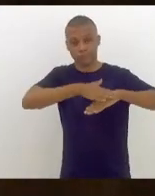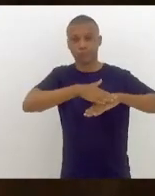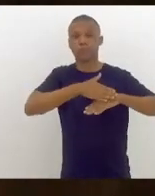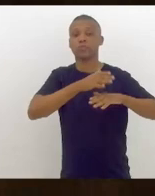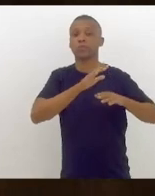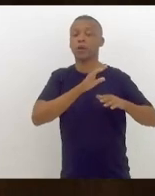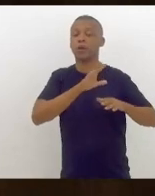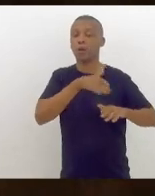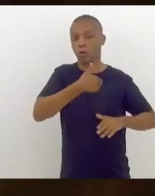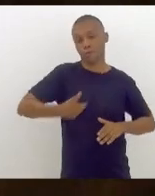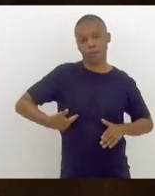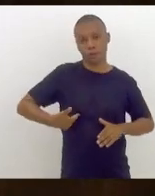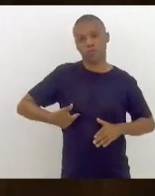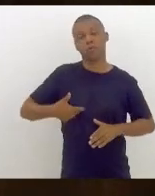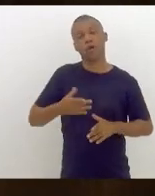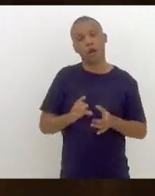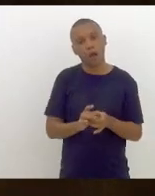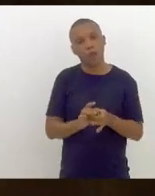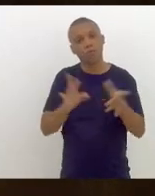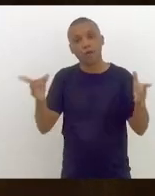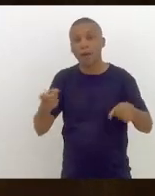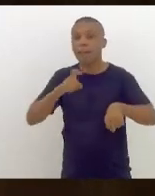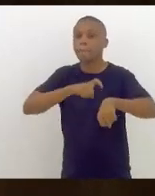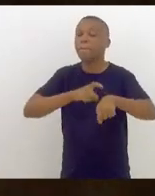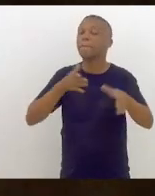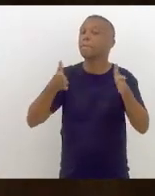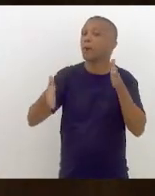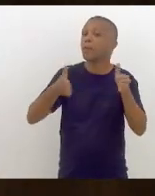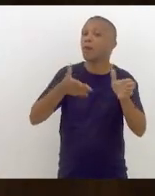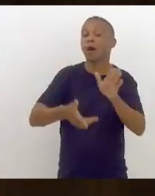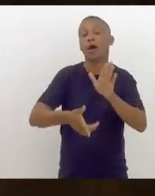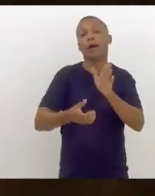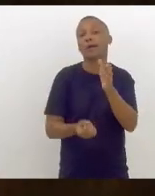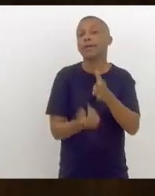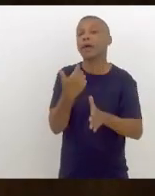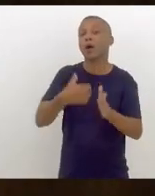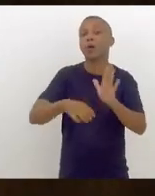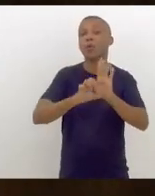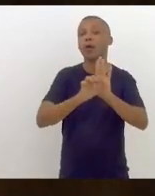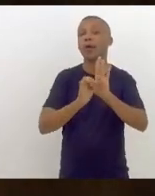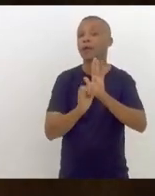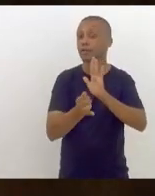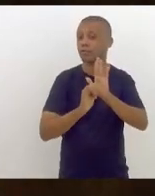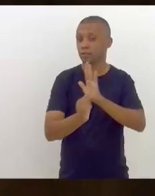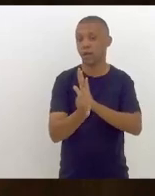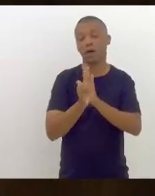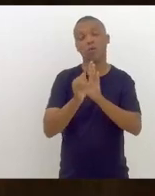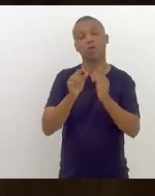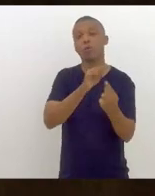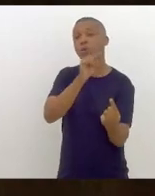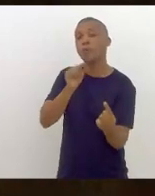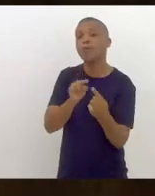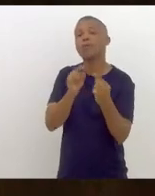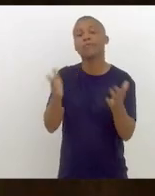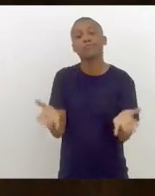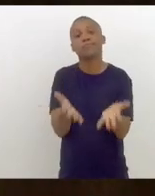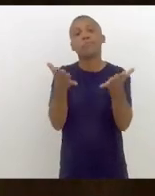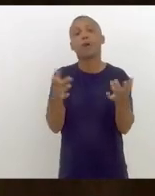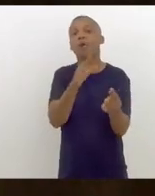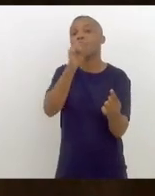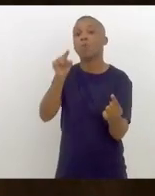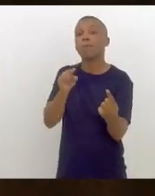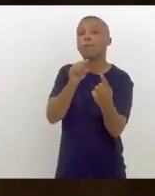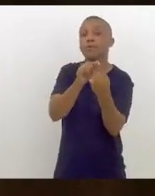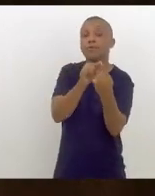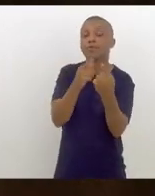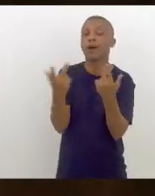periodicidade regular edital destinado ao fomento no fundo é a mesma intenção acho